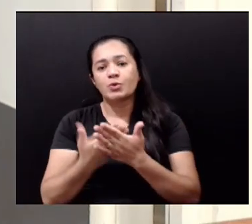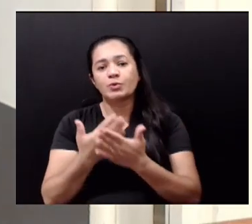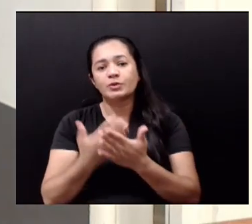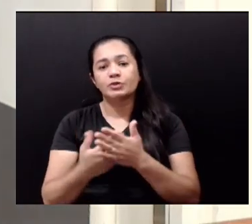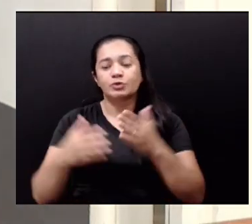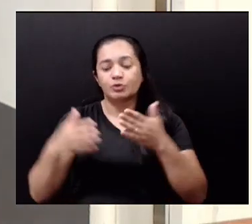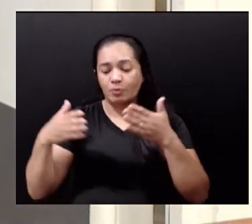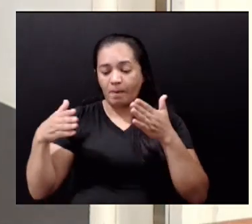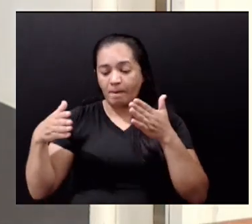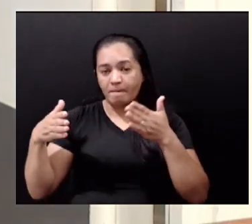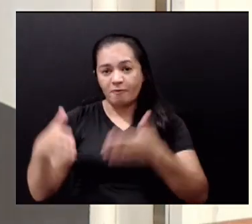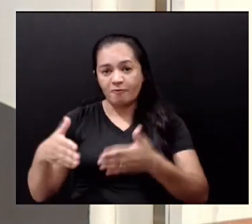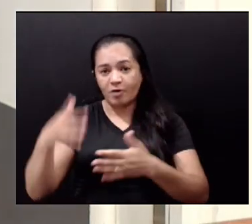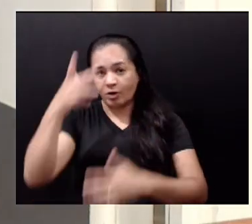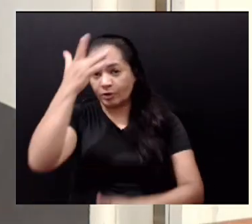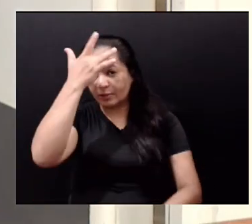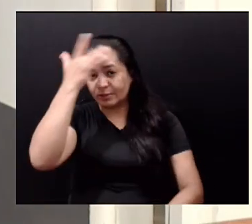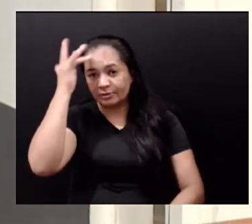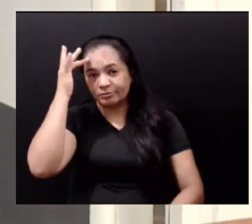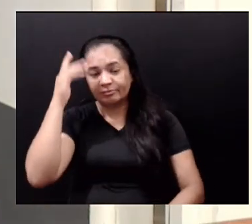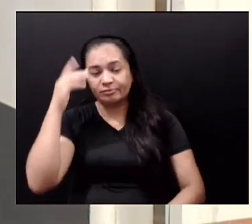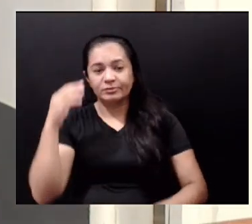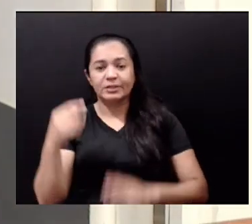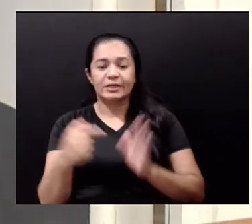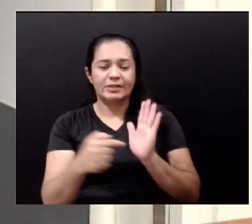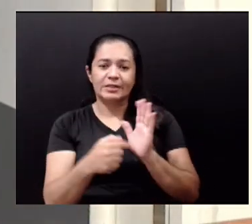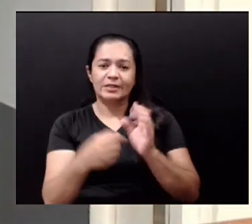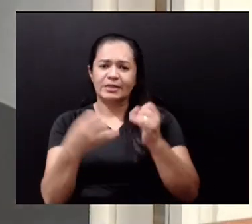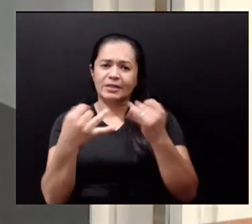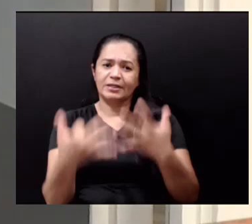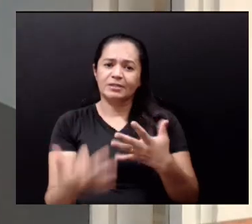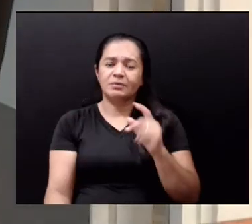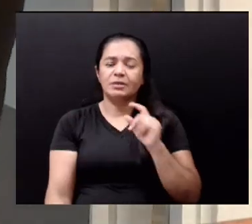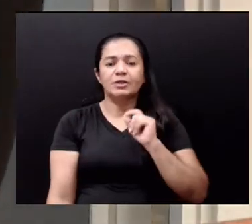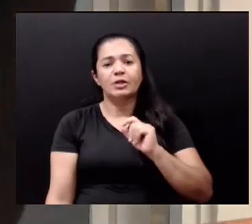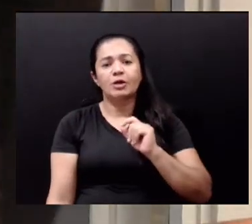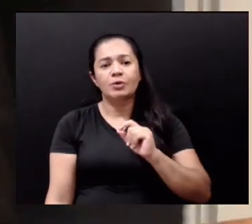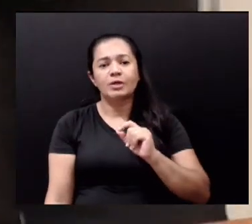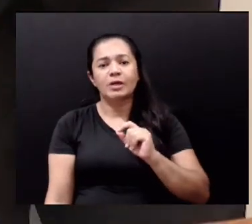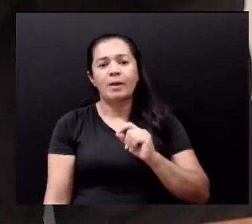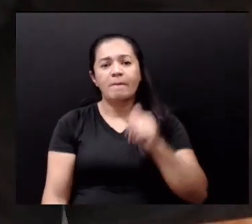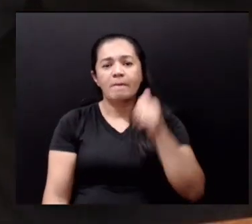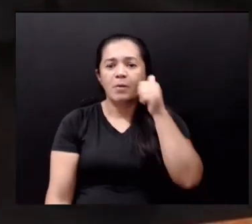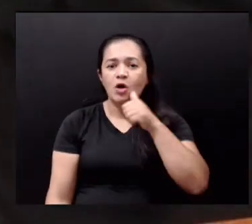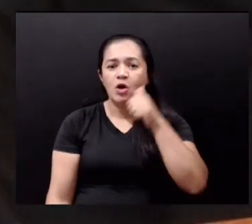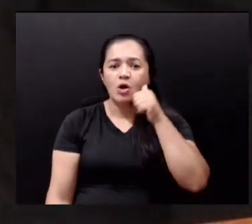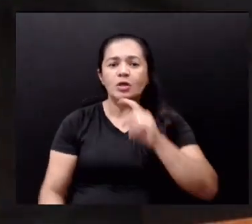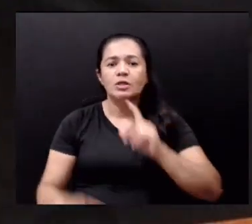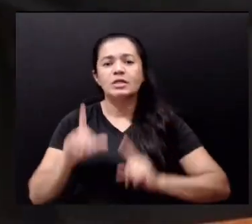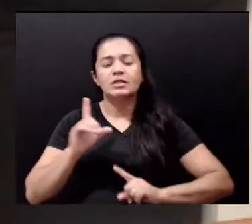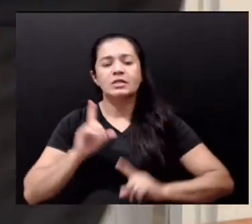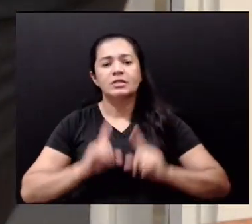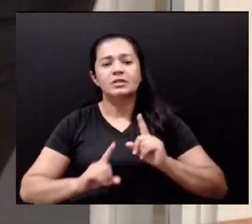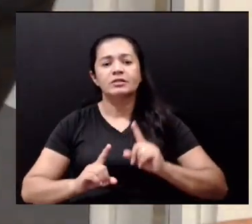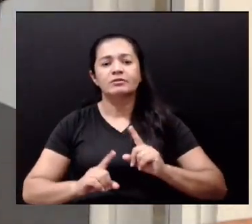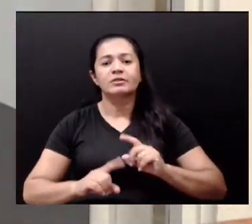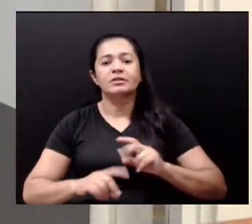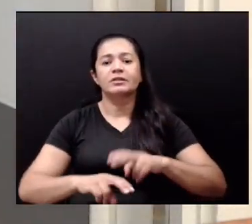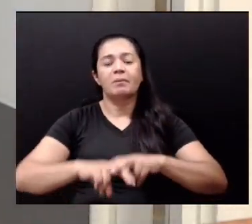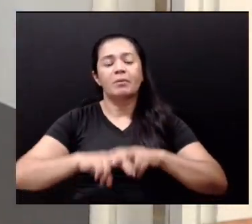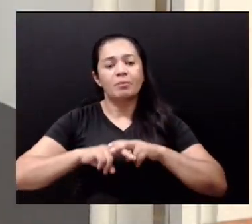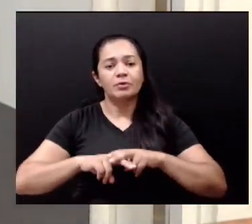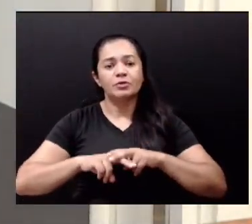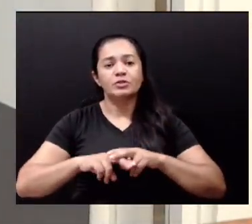nas motivações, né, ela pegou casos de mulheres com diagnóstico de depressão, e nas motivações, que eram médicos, né, homens